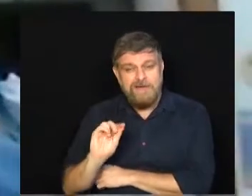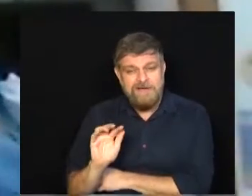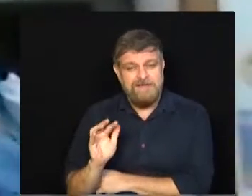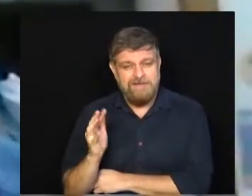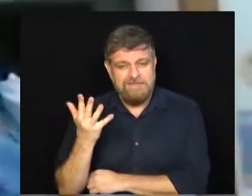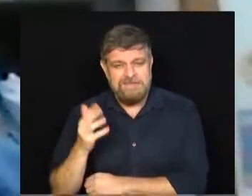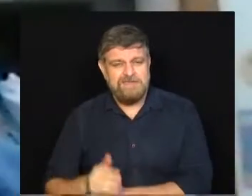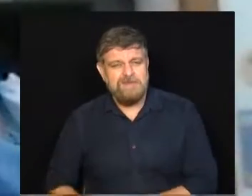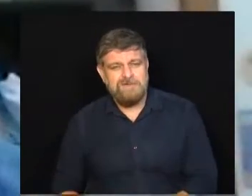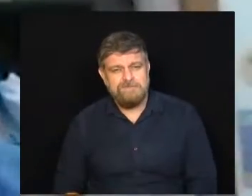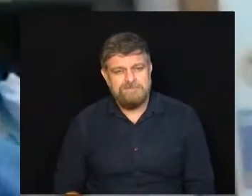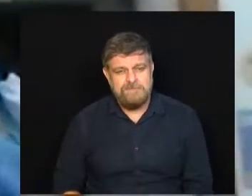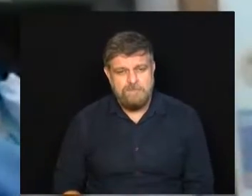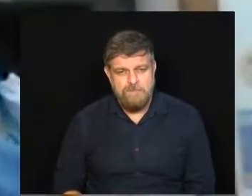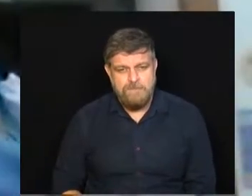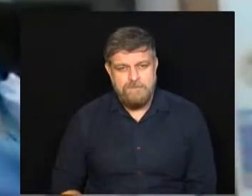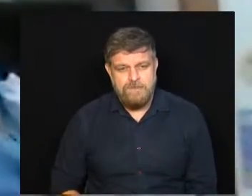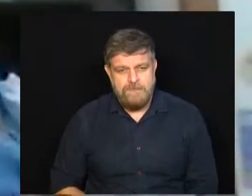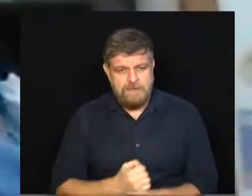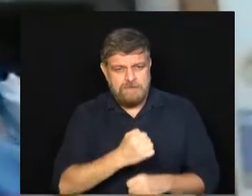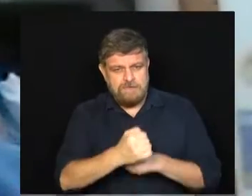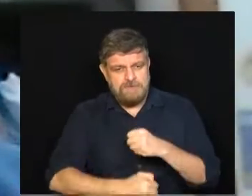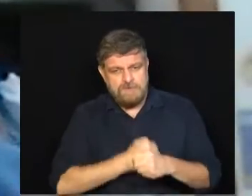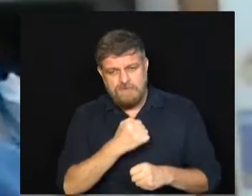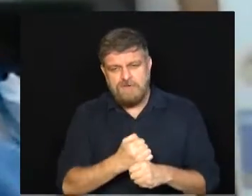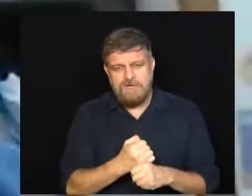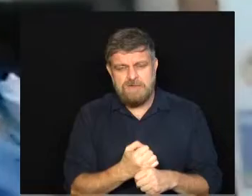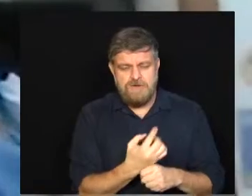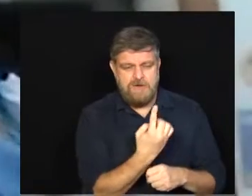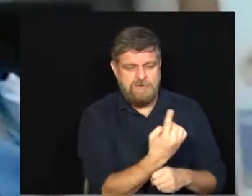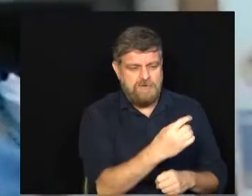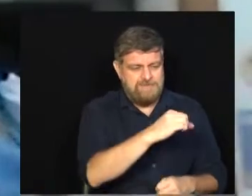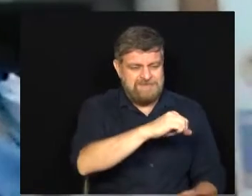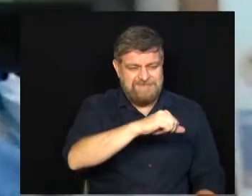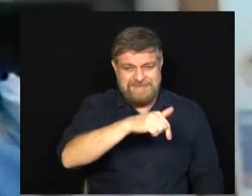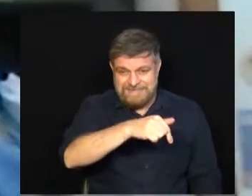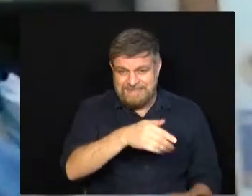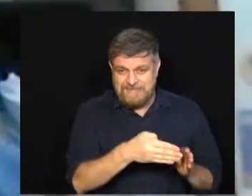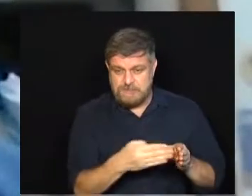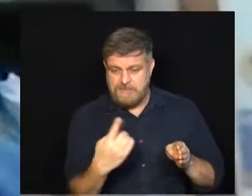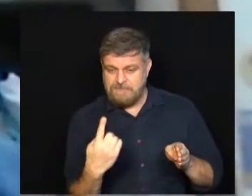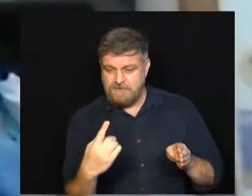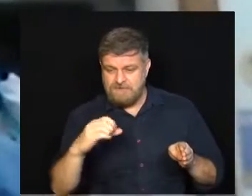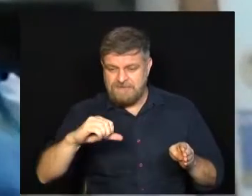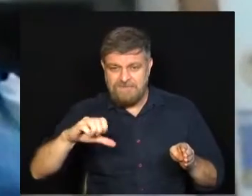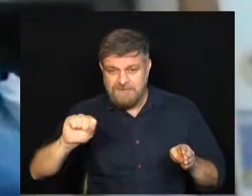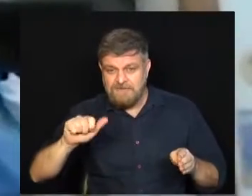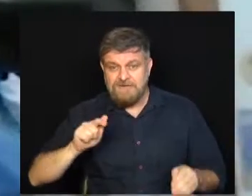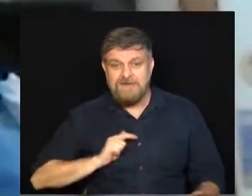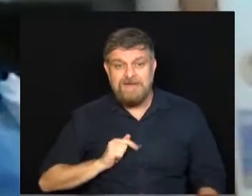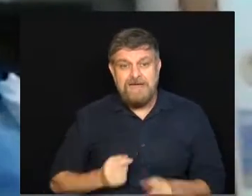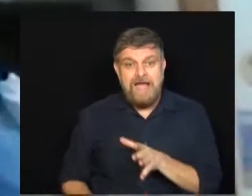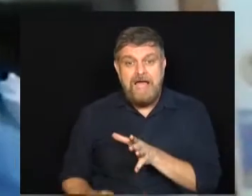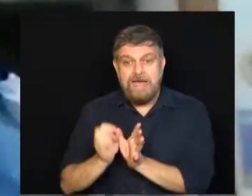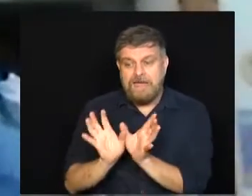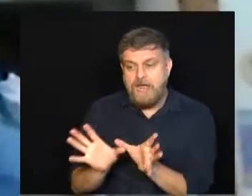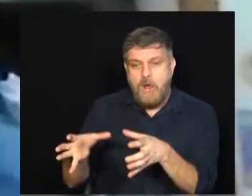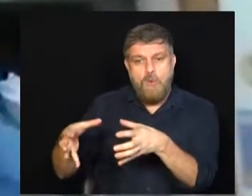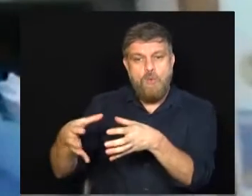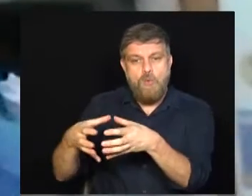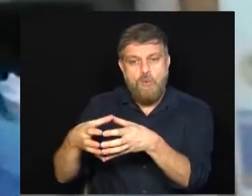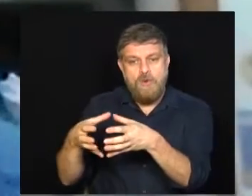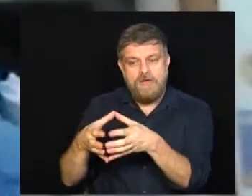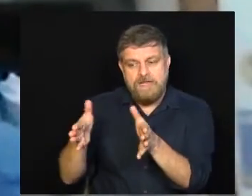por volta desse ano mesmo, 97 ou 98, começou a circular a ideia de criar um gueto, um